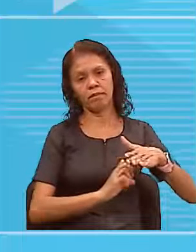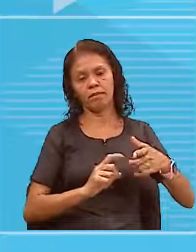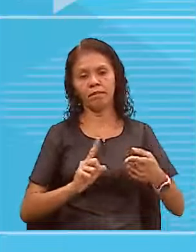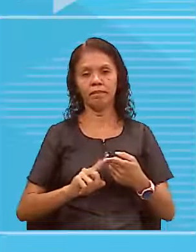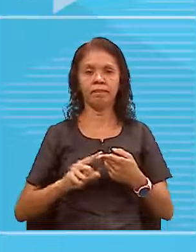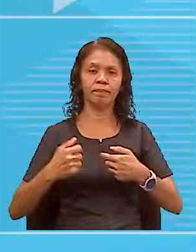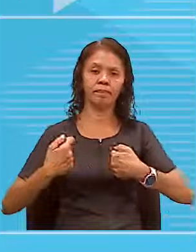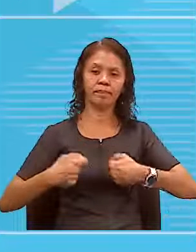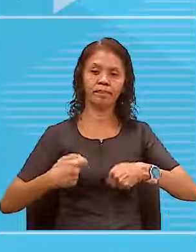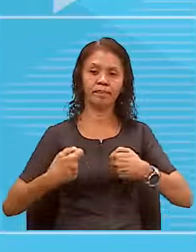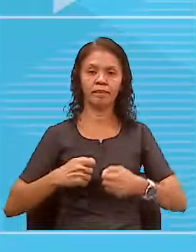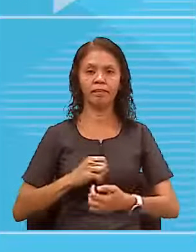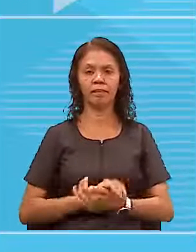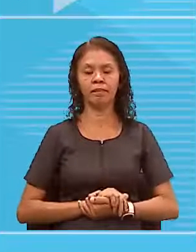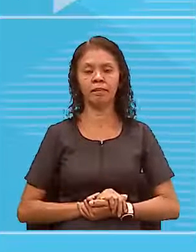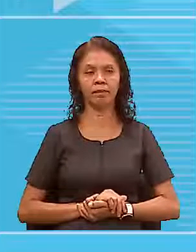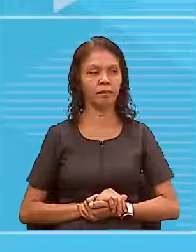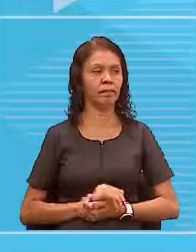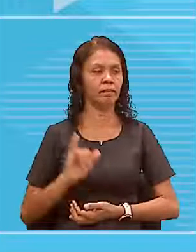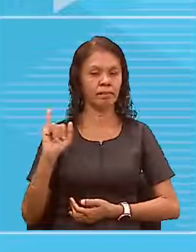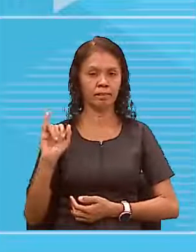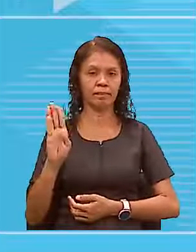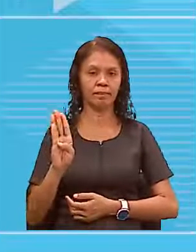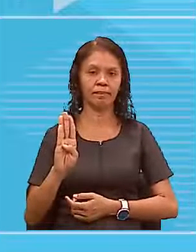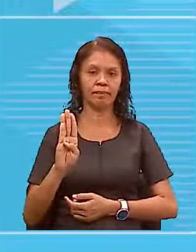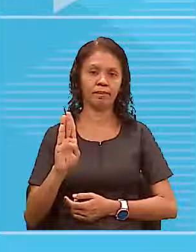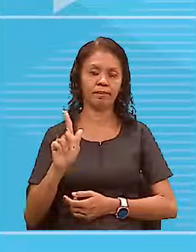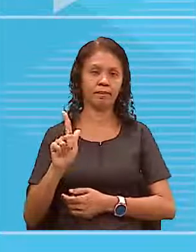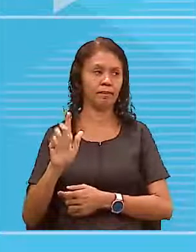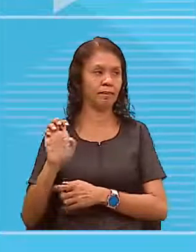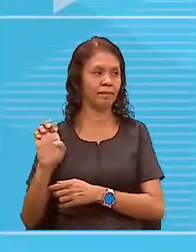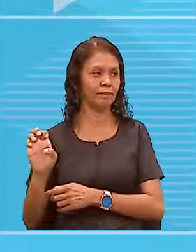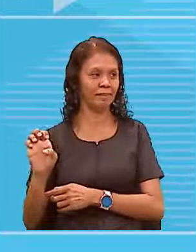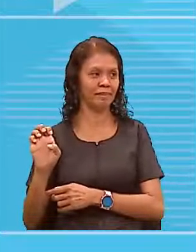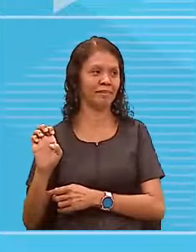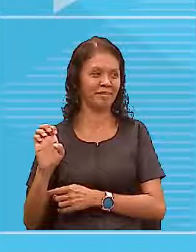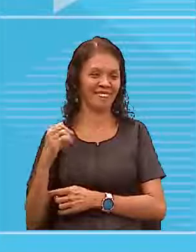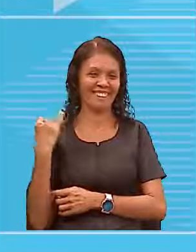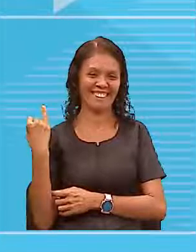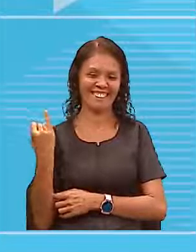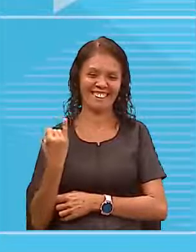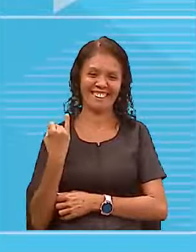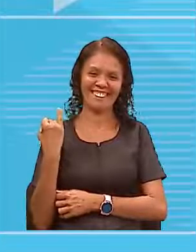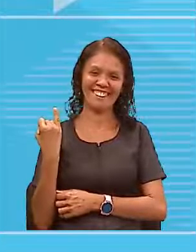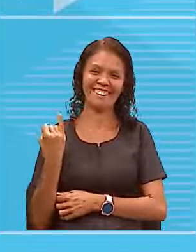IBGE, o censo do IBGE, é tão